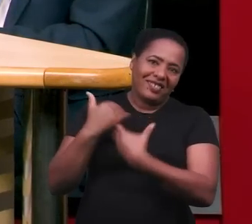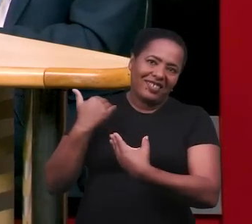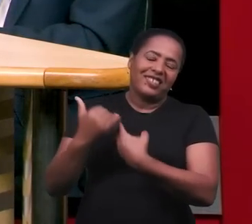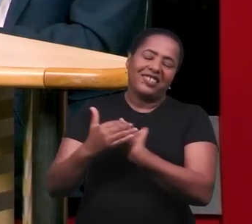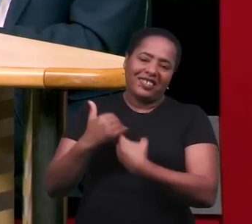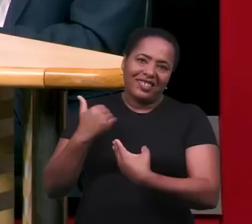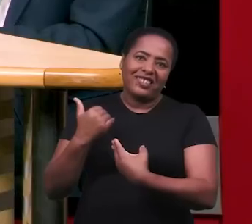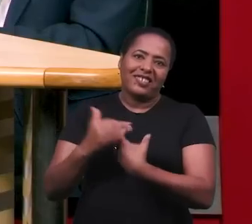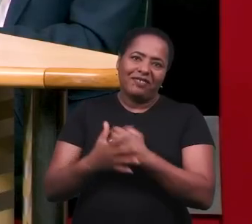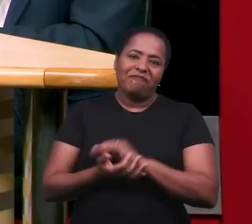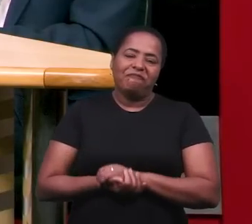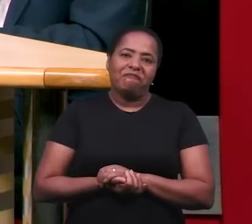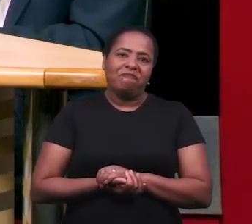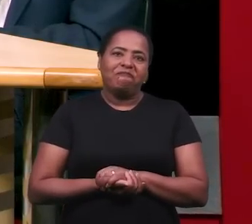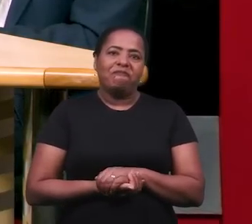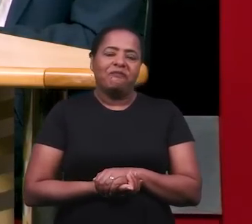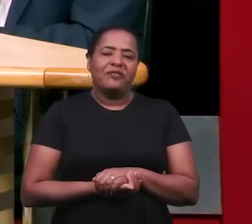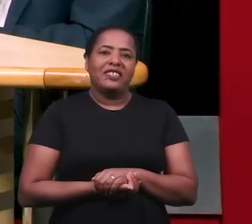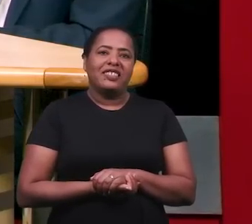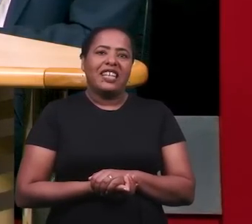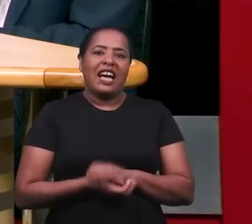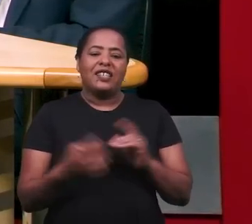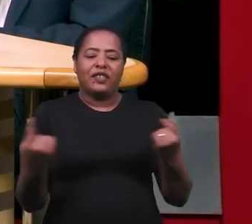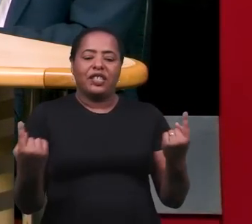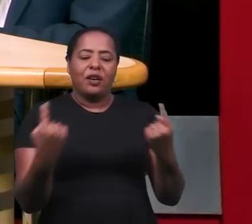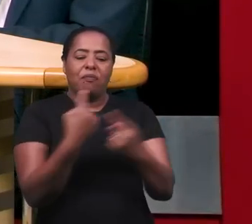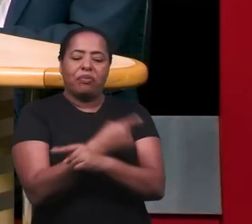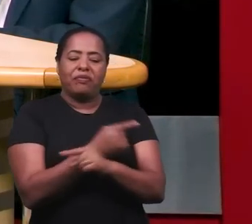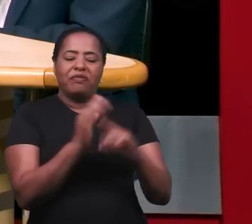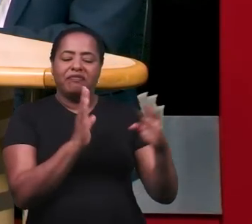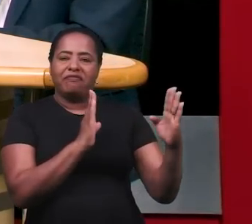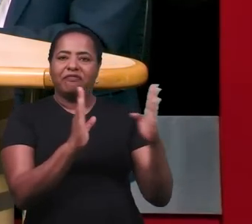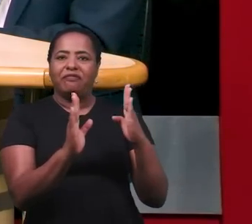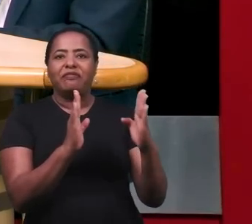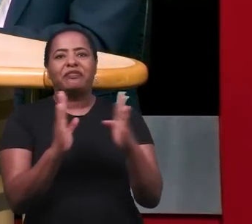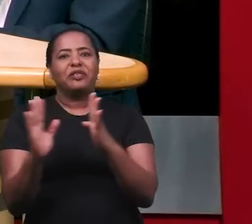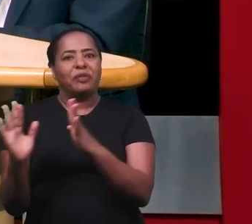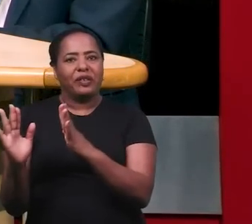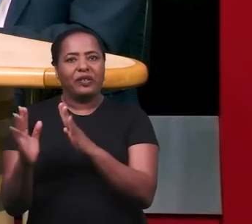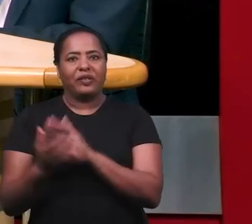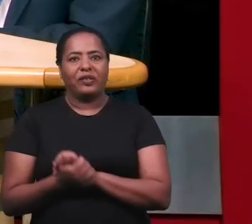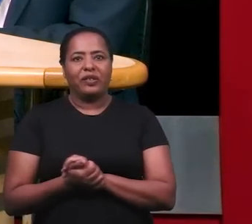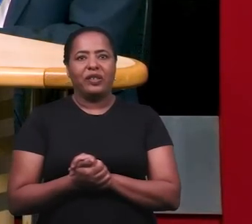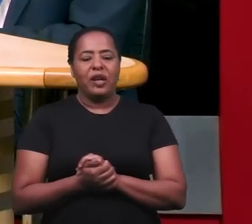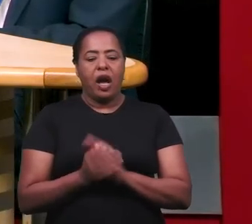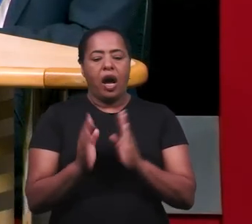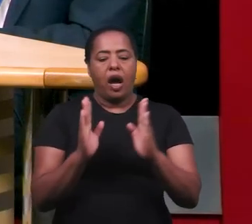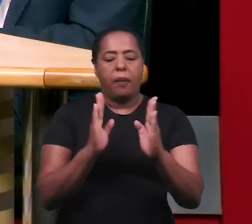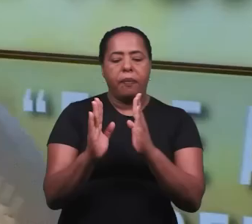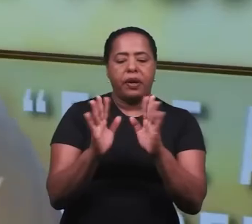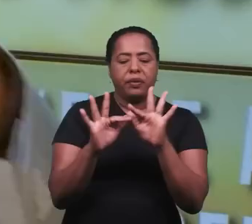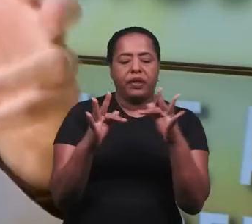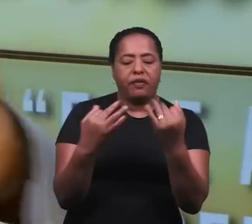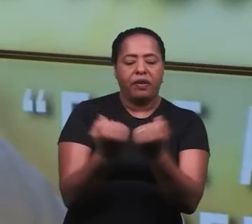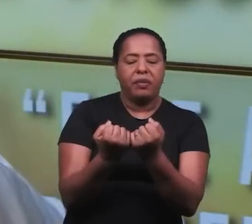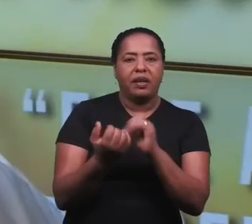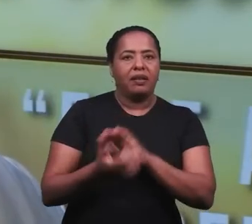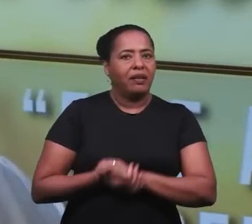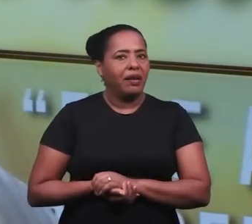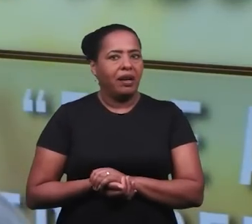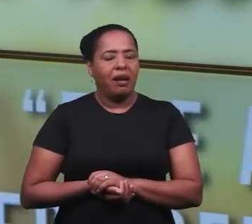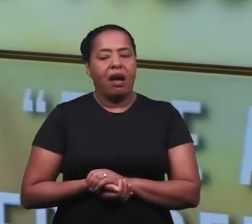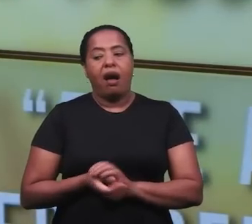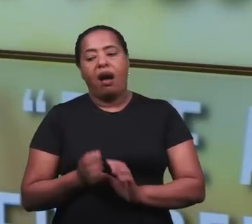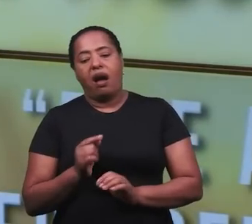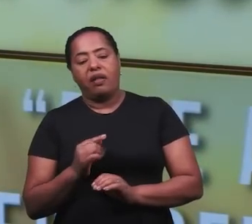do Senhor nos dá, nos orienta. Então, às vezes hoje a inversão dos tempos, né? A